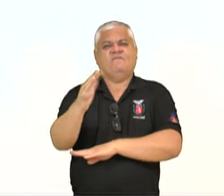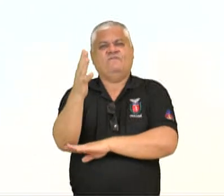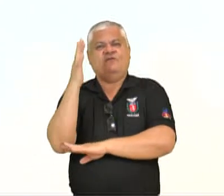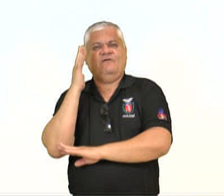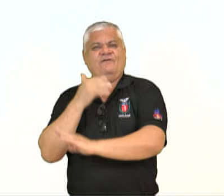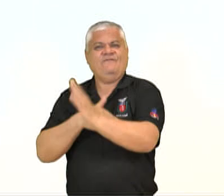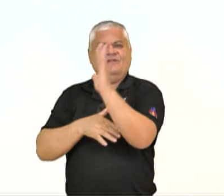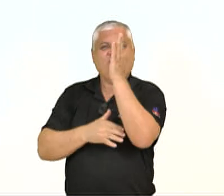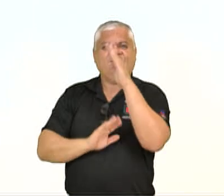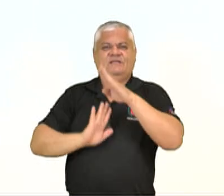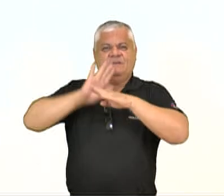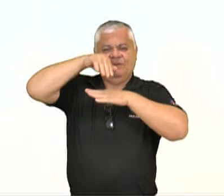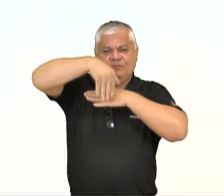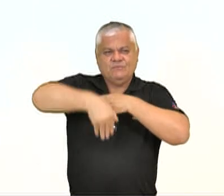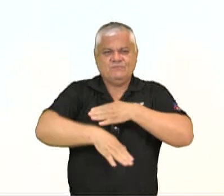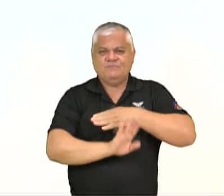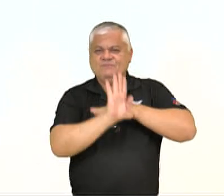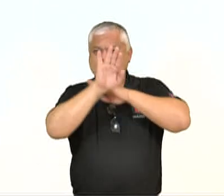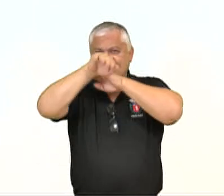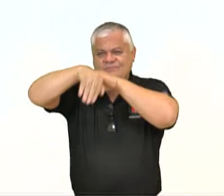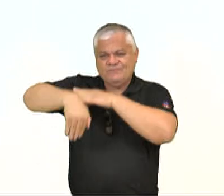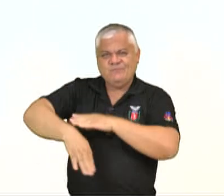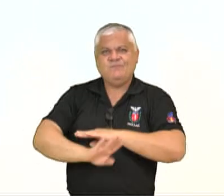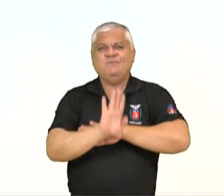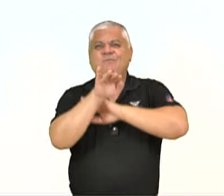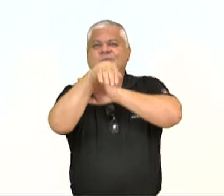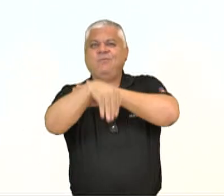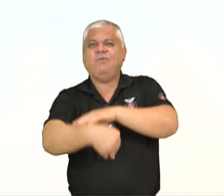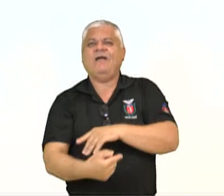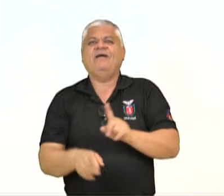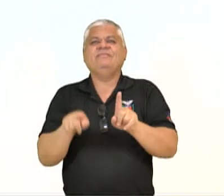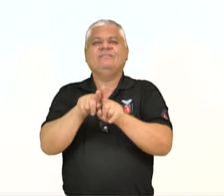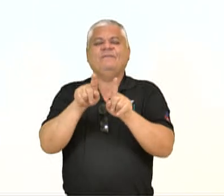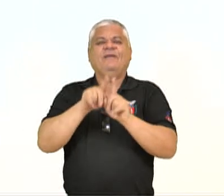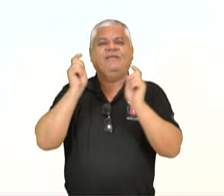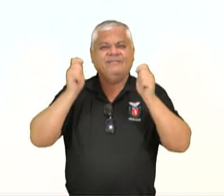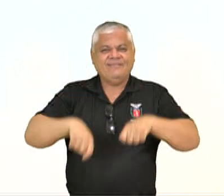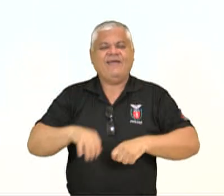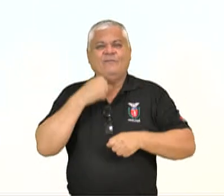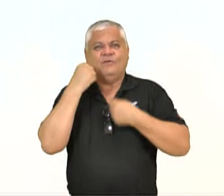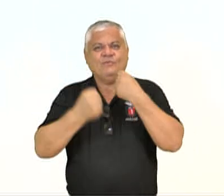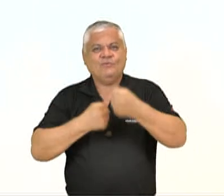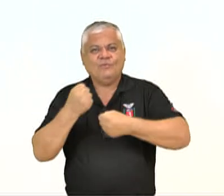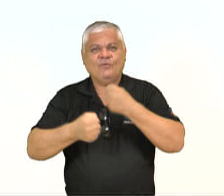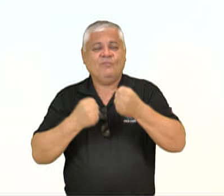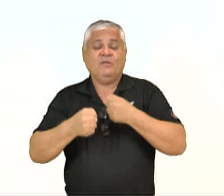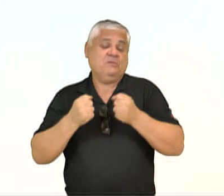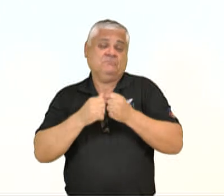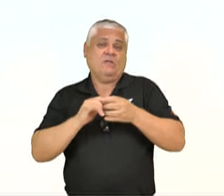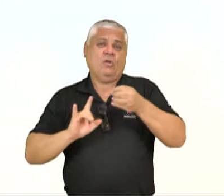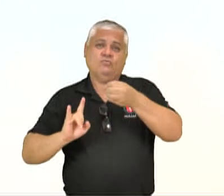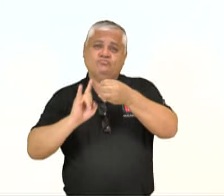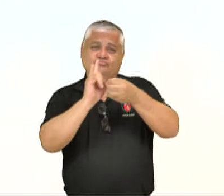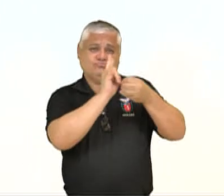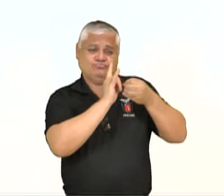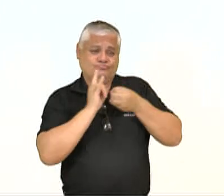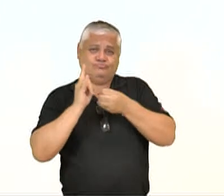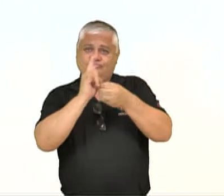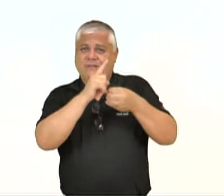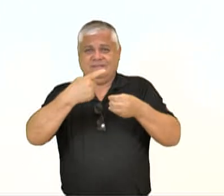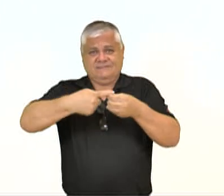florestas, as montanhas, mas também é possível fazer uma corrida, por exemplo, numa área urbana. Na